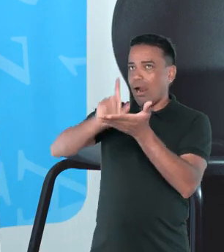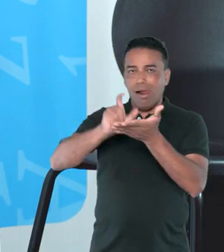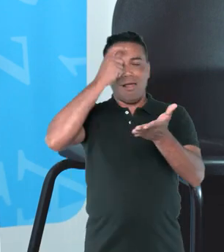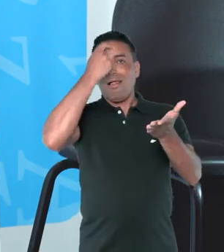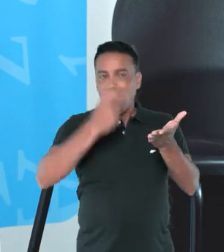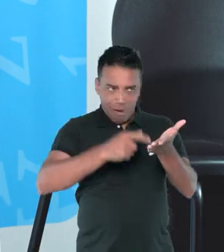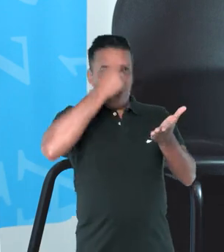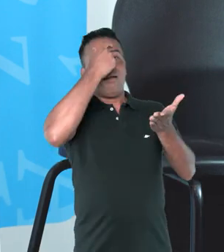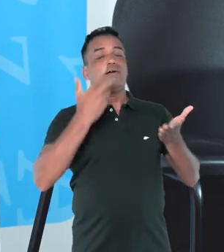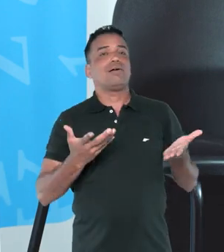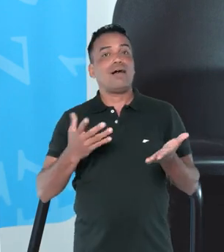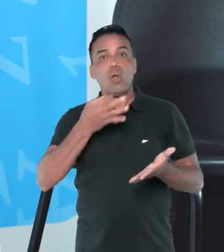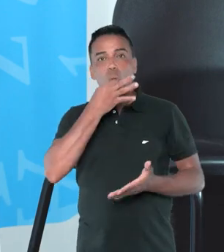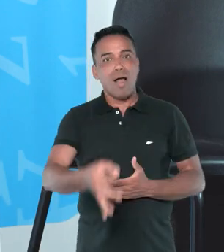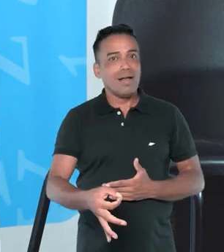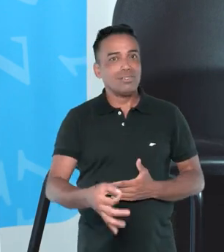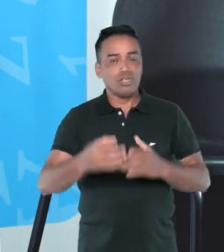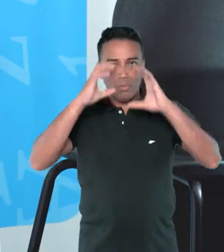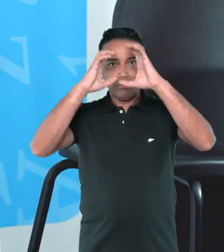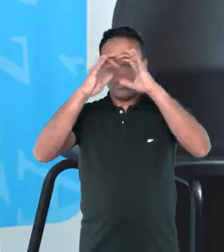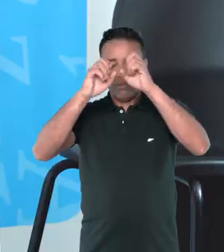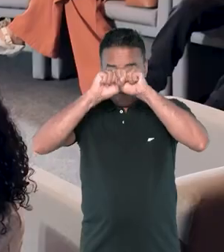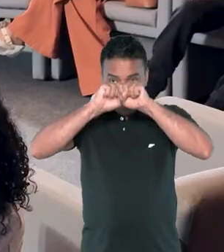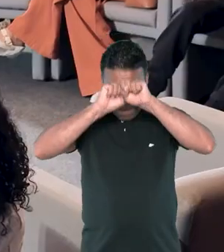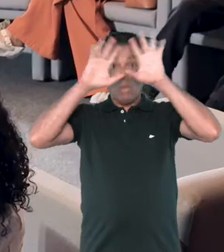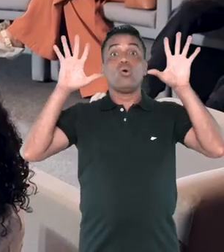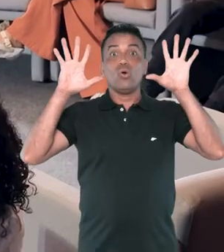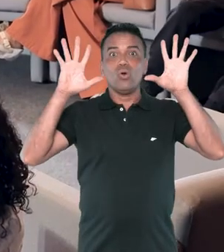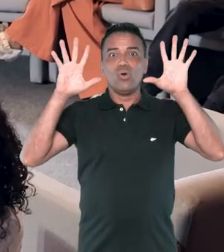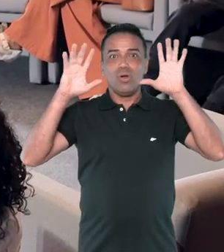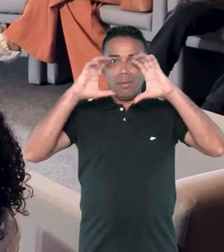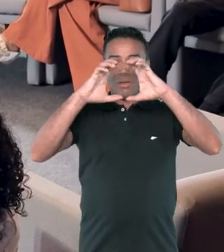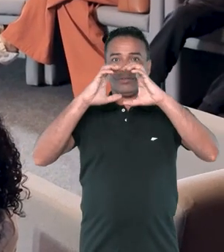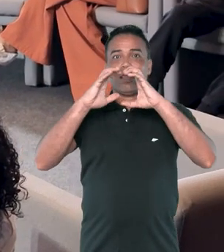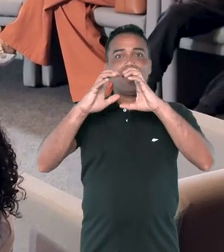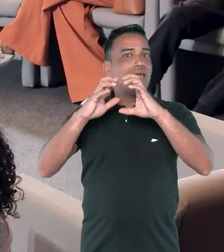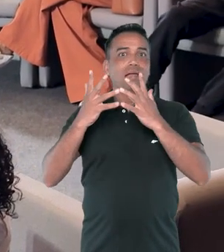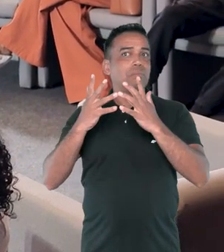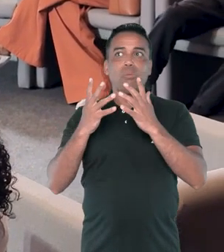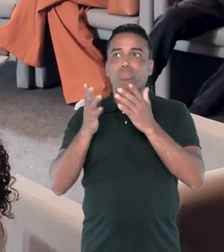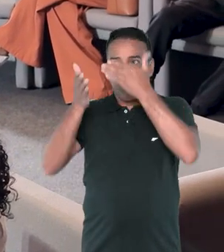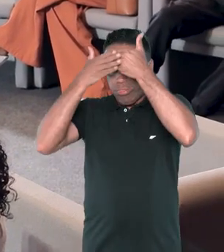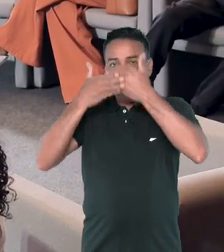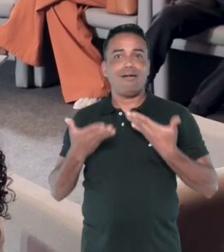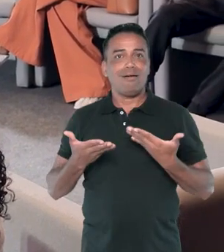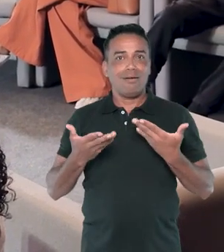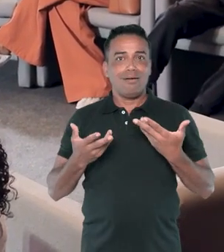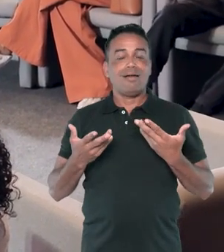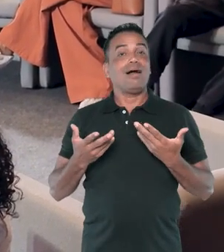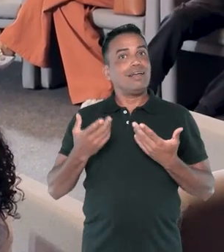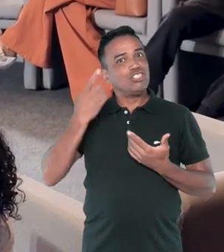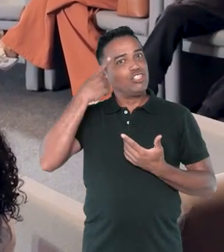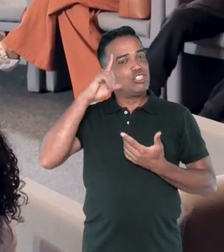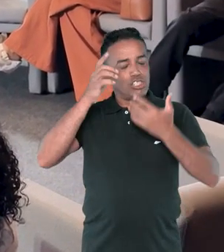disse assim, aí eu acho que foi nesse dia que o meu cérebro acordou. Que o meu cérebro não tinha acordado até hoje, mas foi nesse